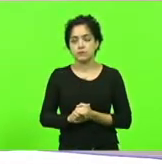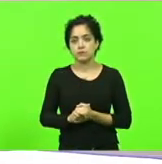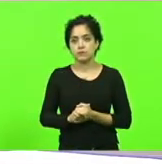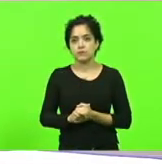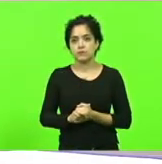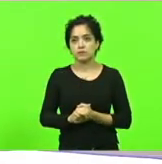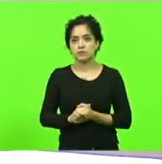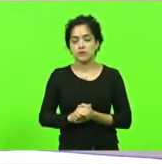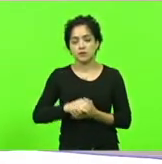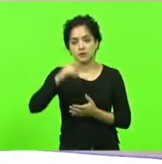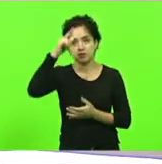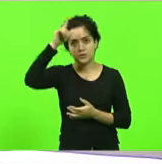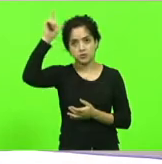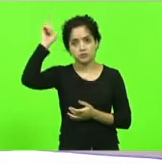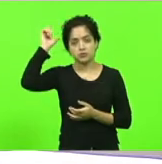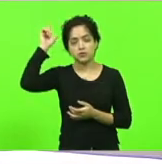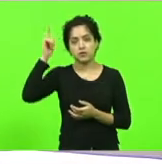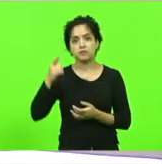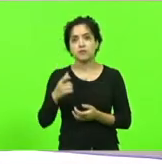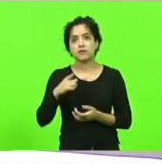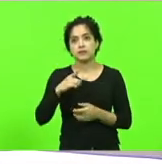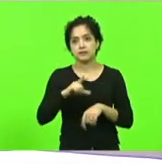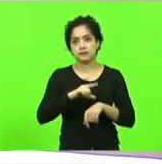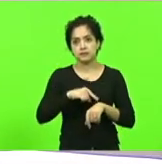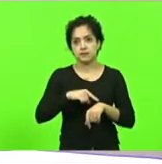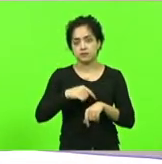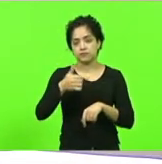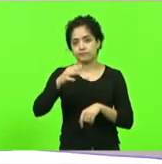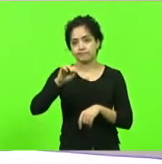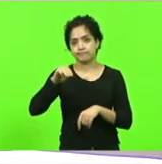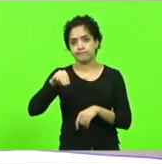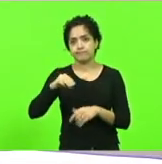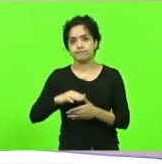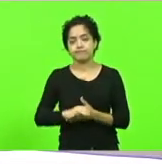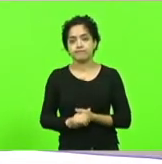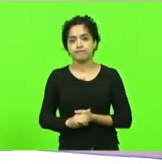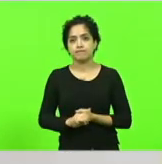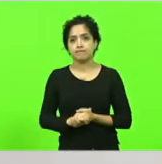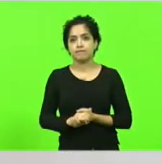Sargento Lima, Vossa Excelência, então, terá 10 minutos.